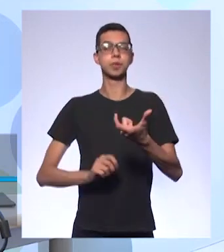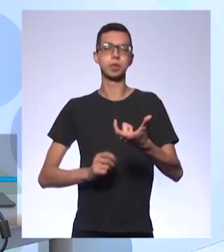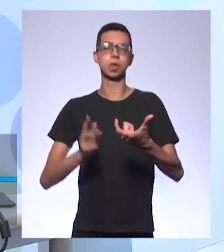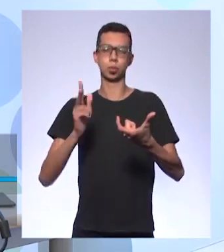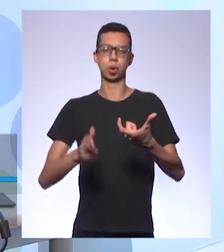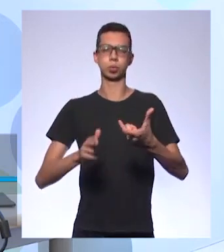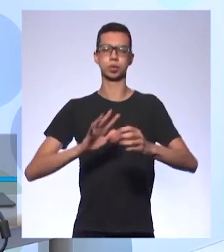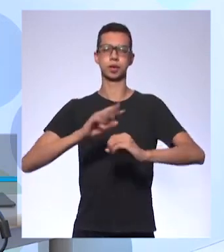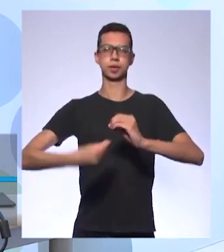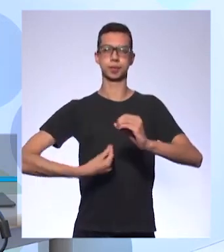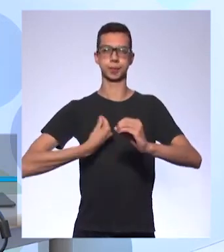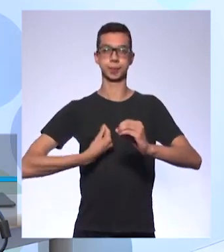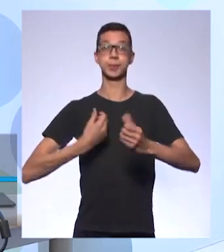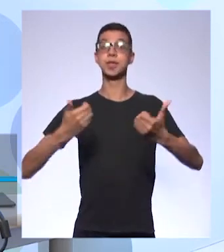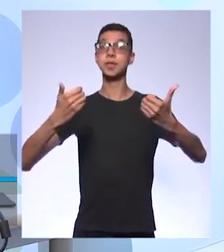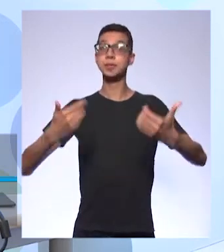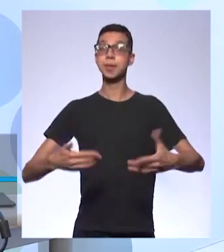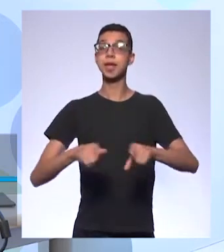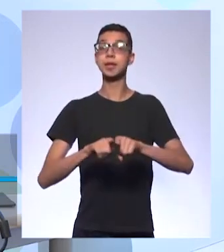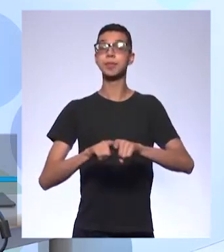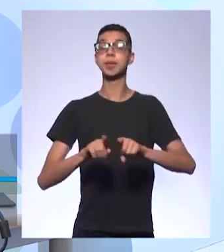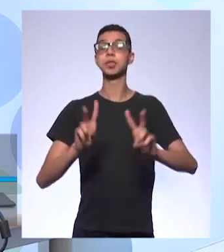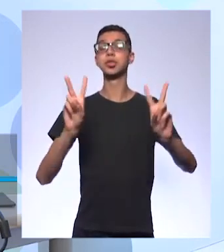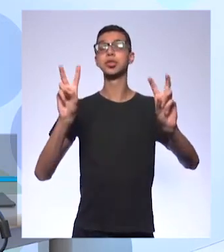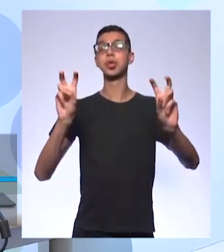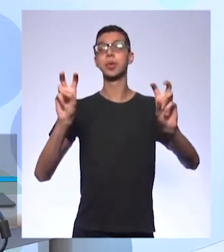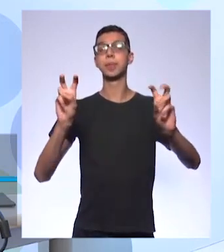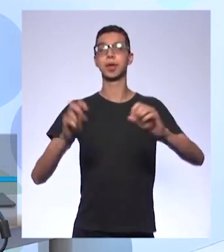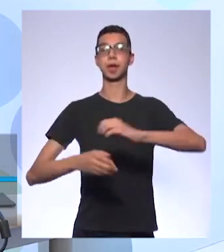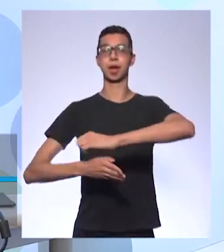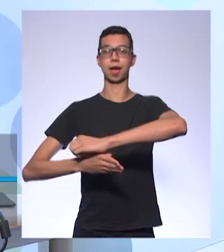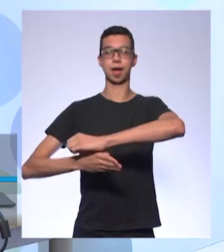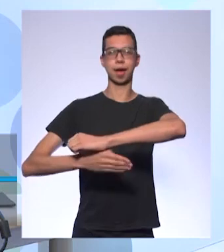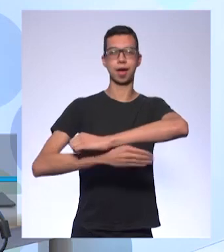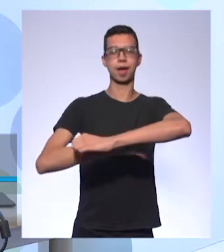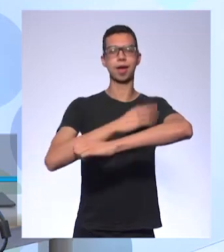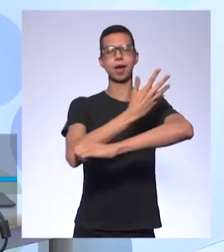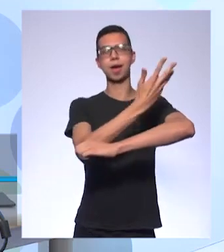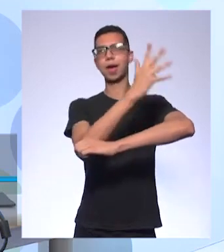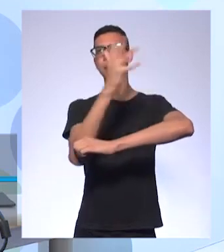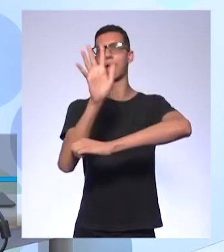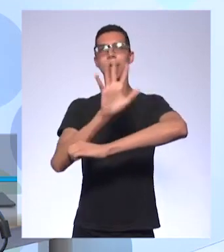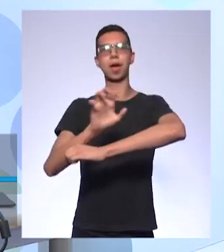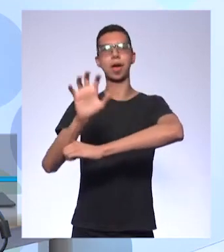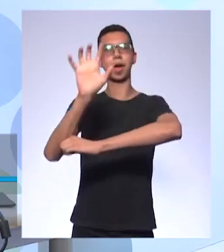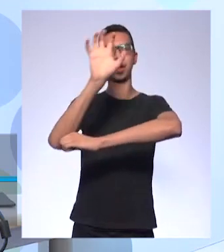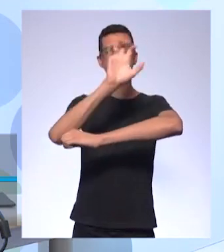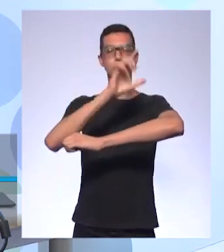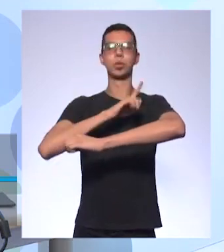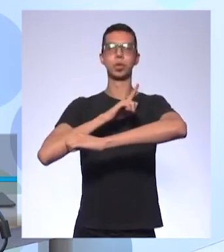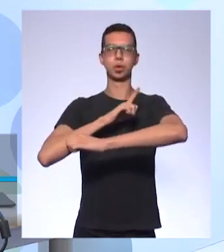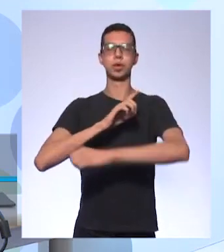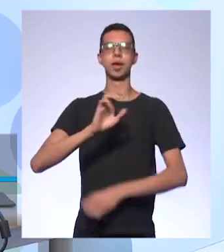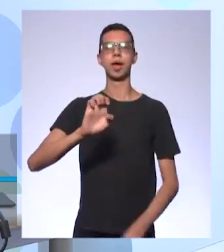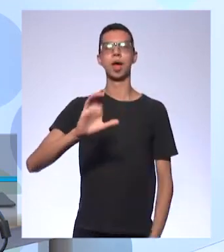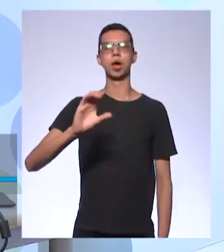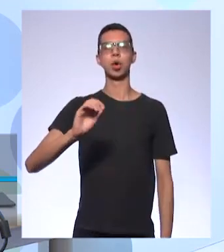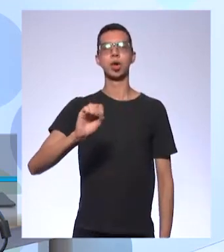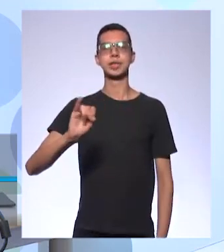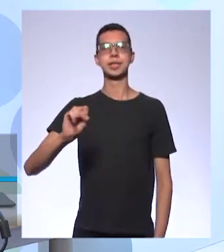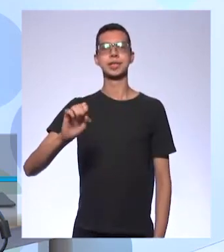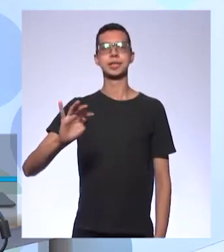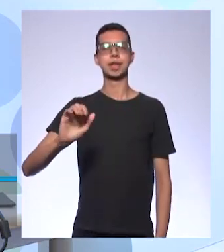nós falamos aí dos ecossistemas, né? Tanto aí os ecossistemas marinhos, o ecossistema terrestre. Então vamos ver aí o que é